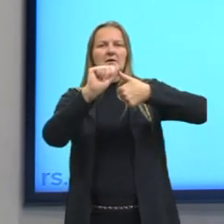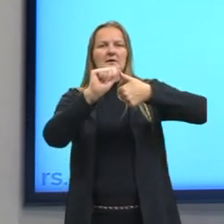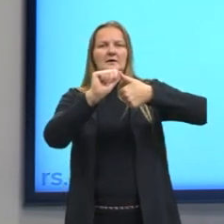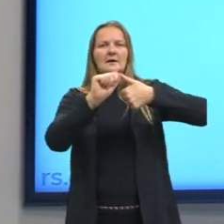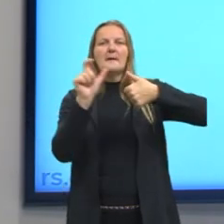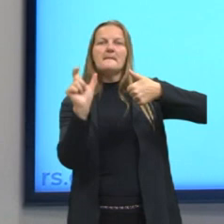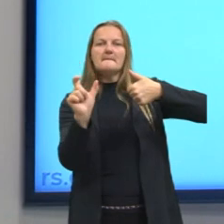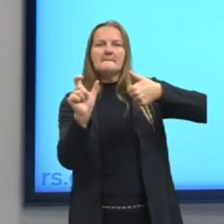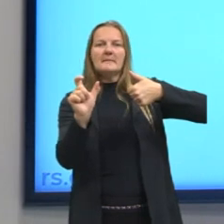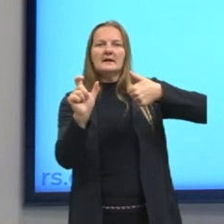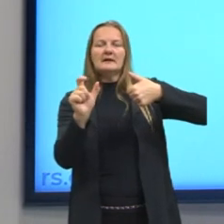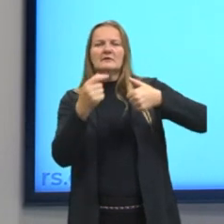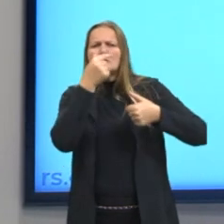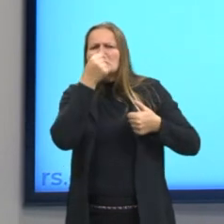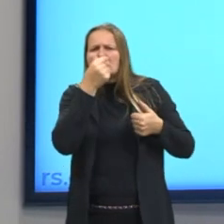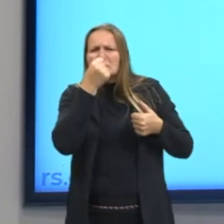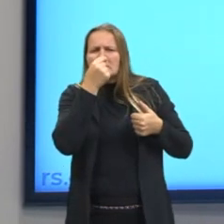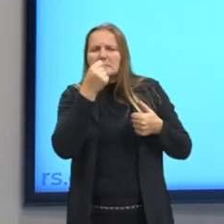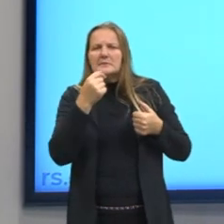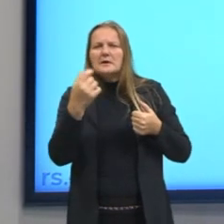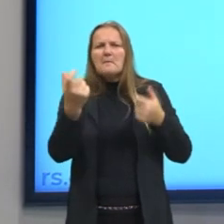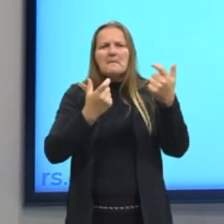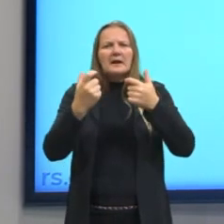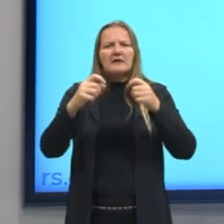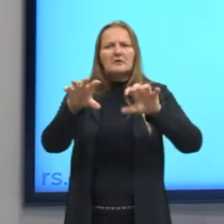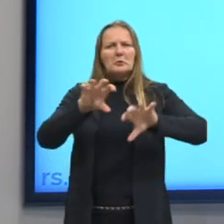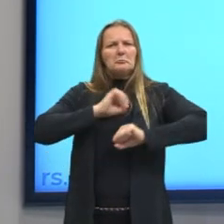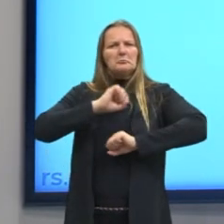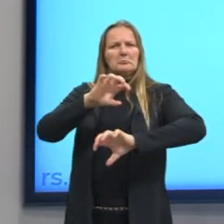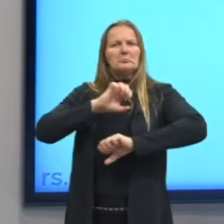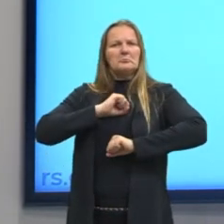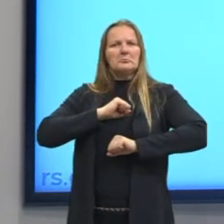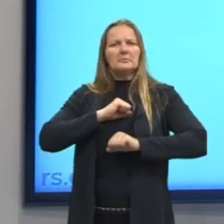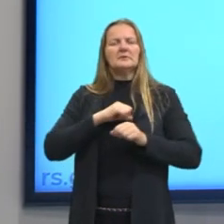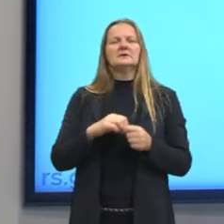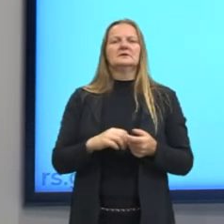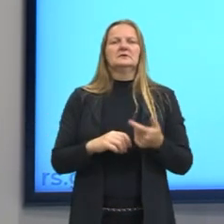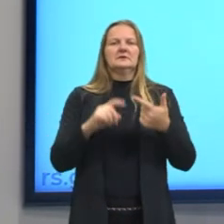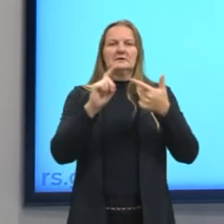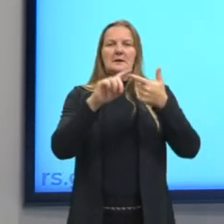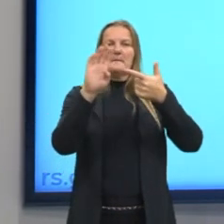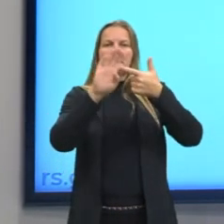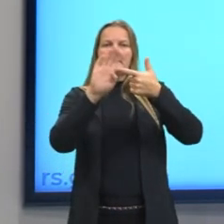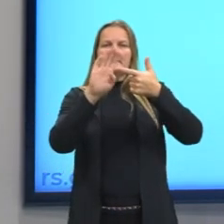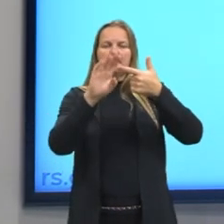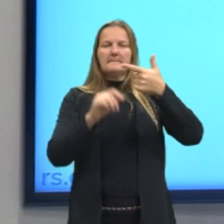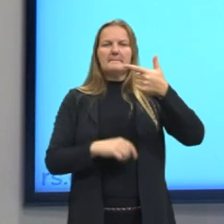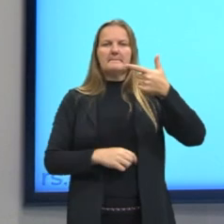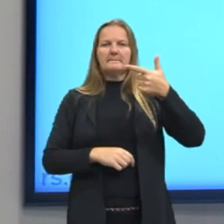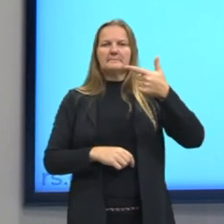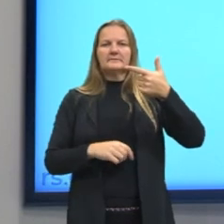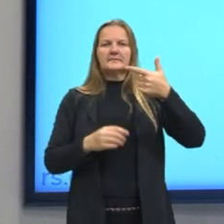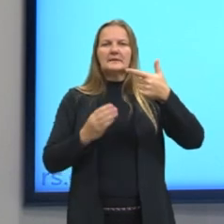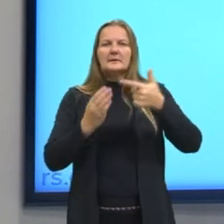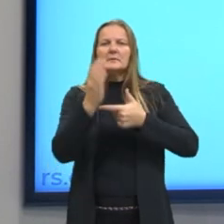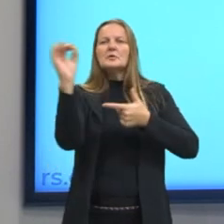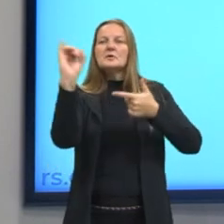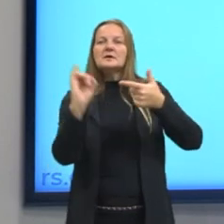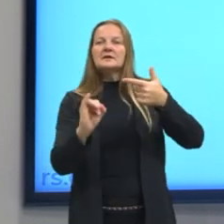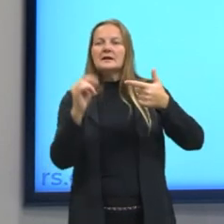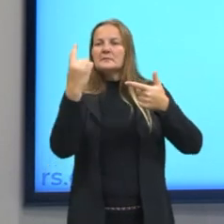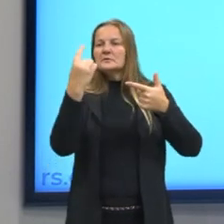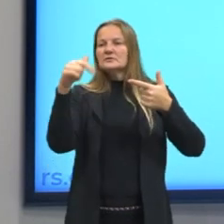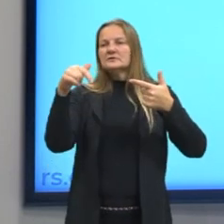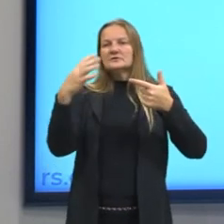palavra gripe não chegou após uma série de contágios entre línguas letra B partiu da Itália